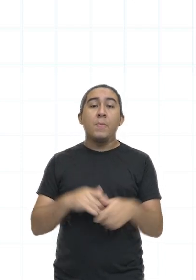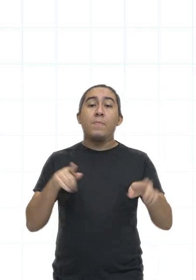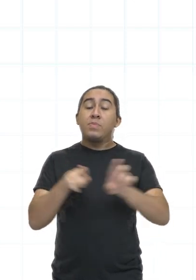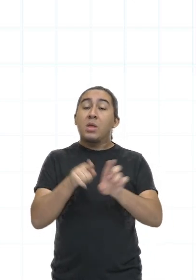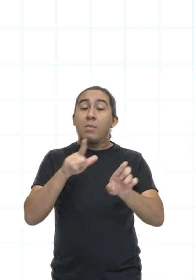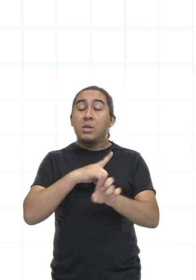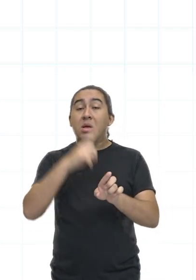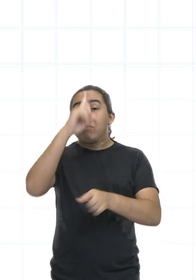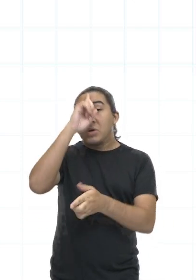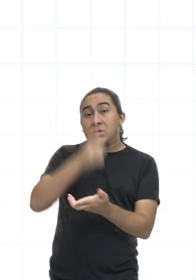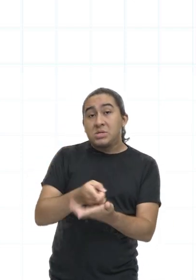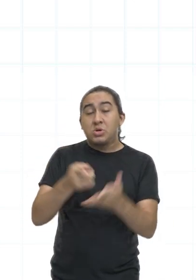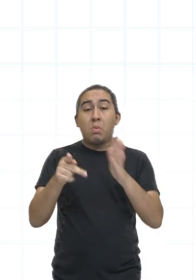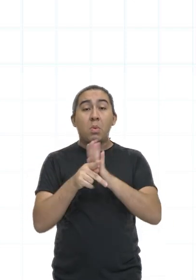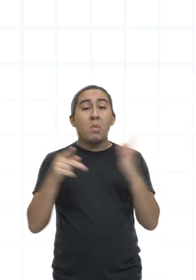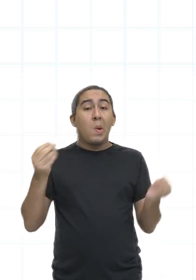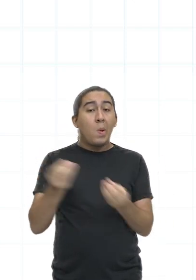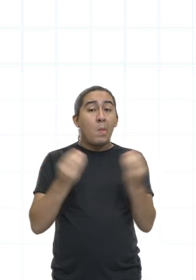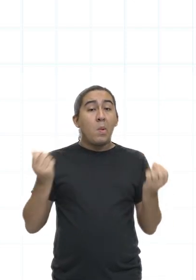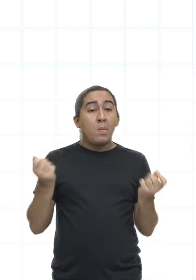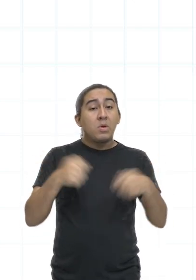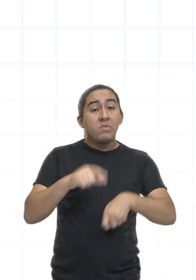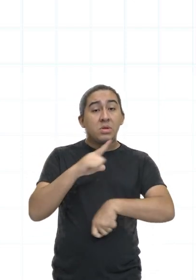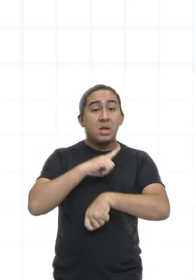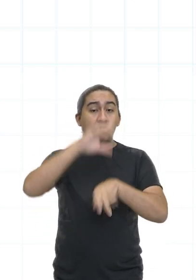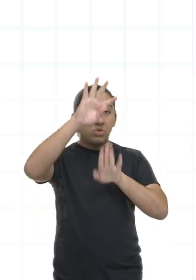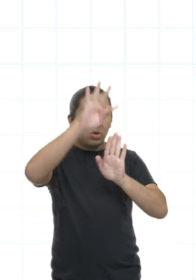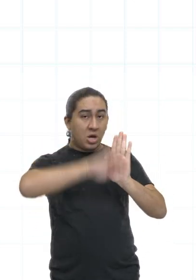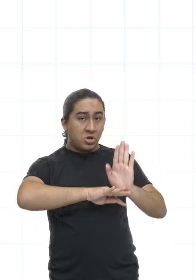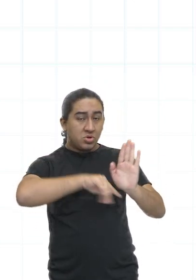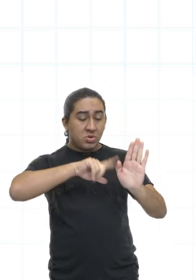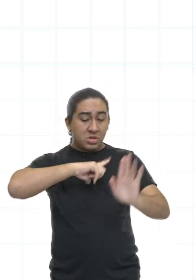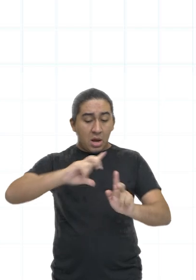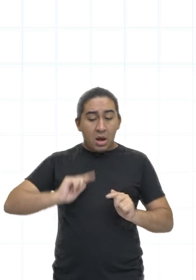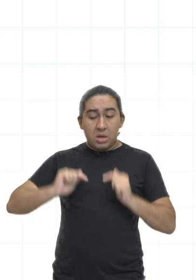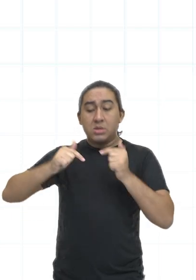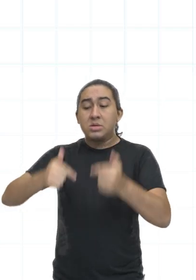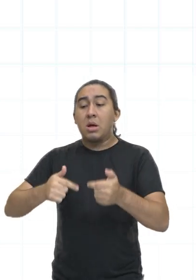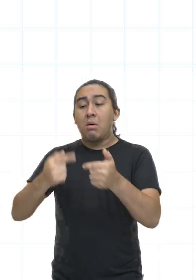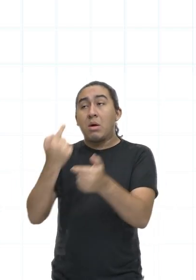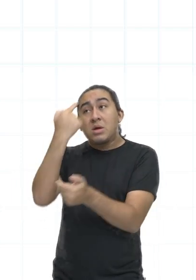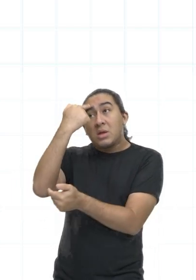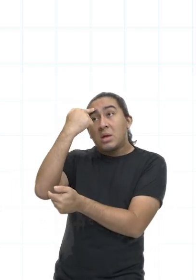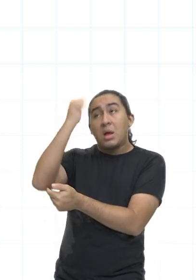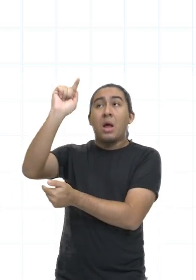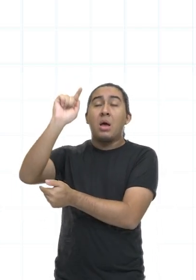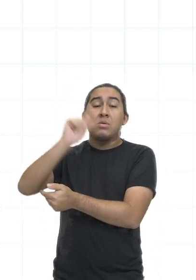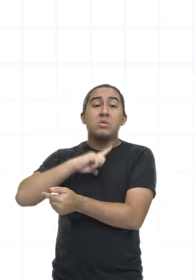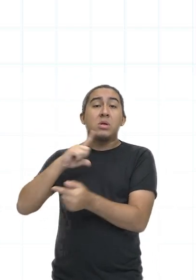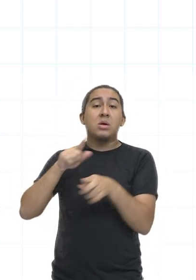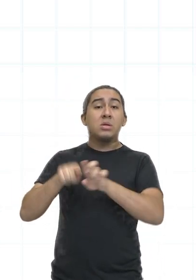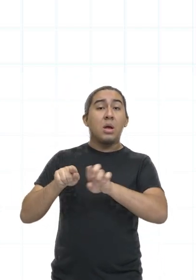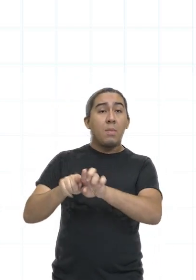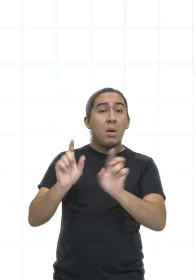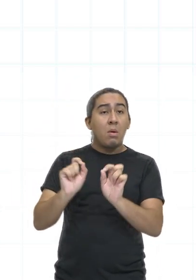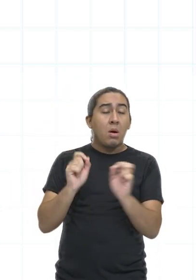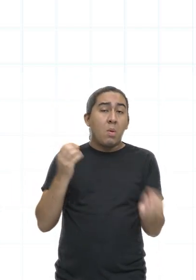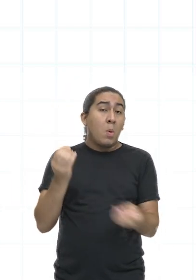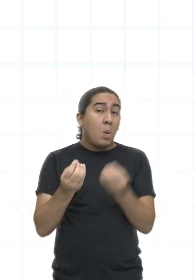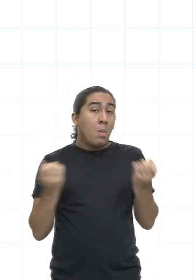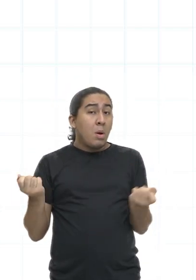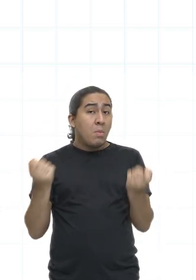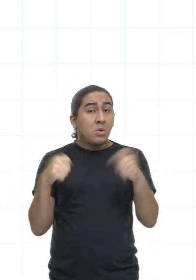a forma como o texto será interpretado, criado, o tom da